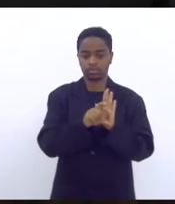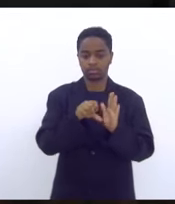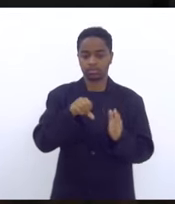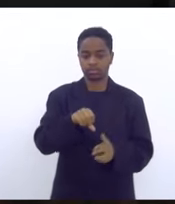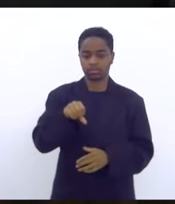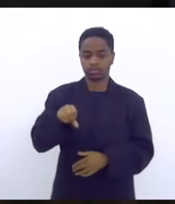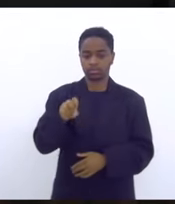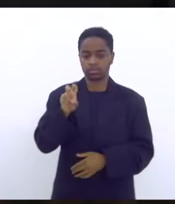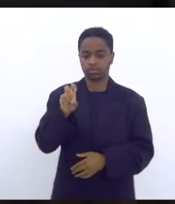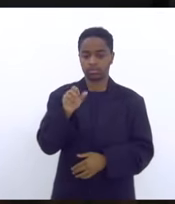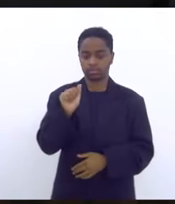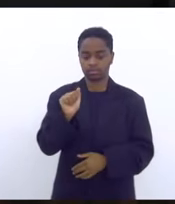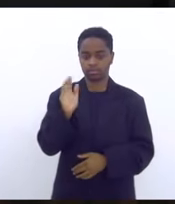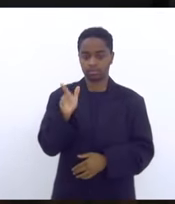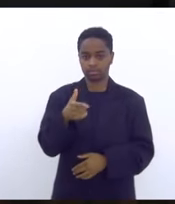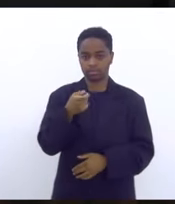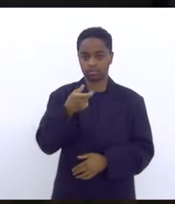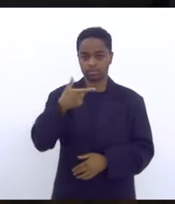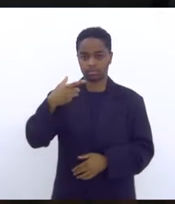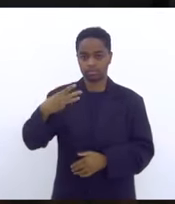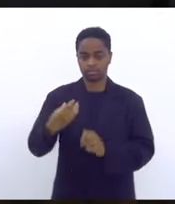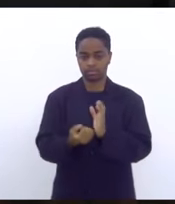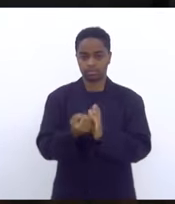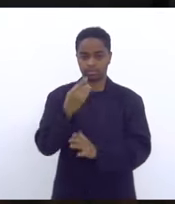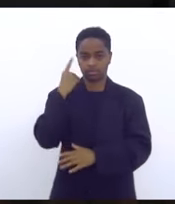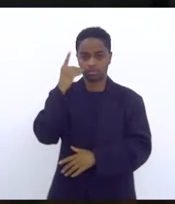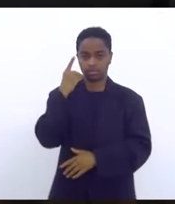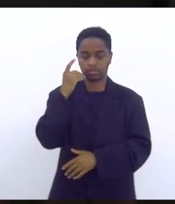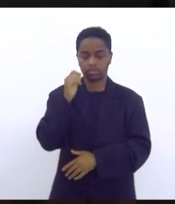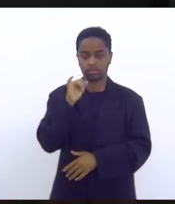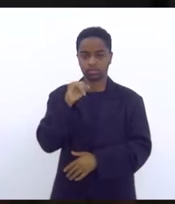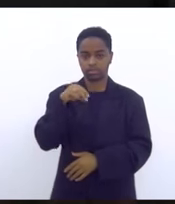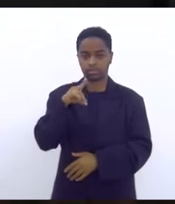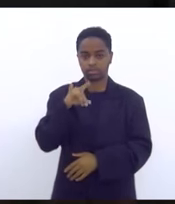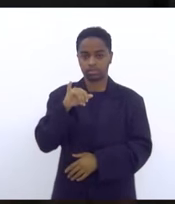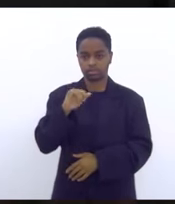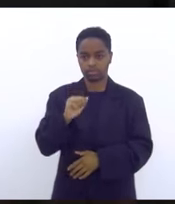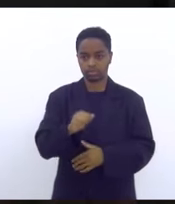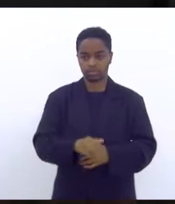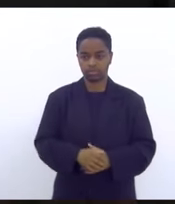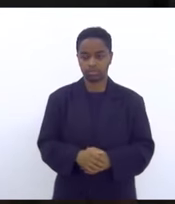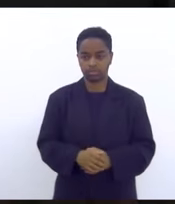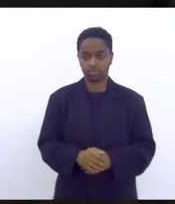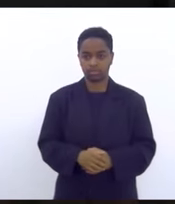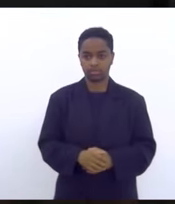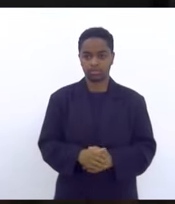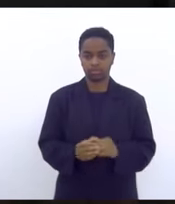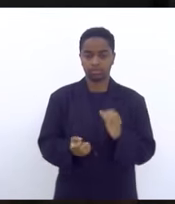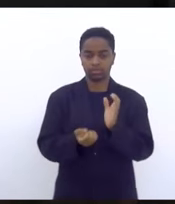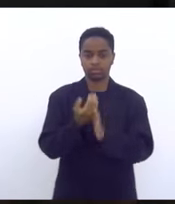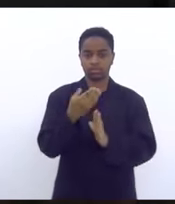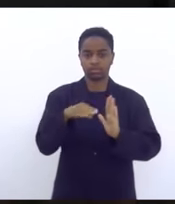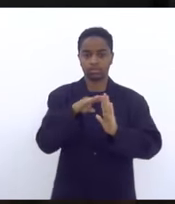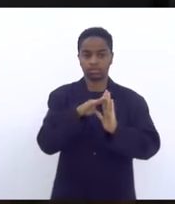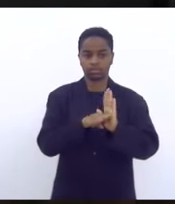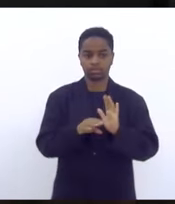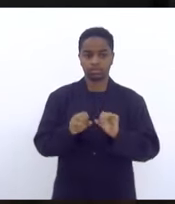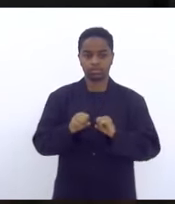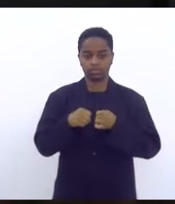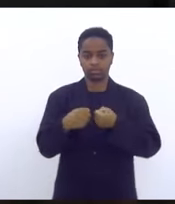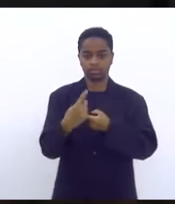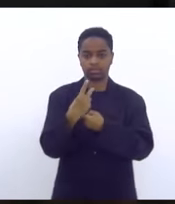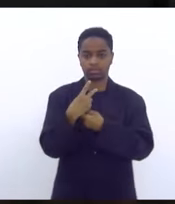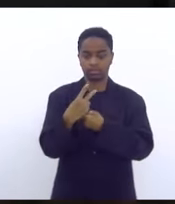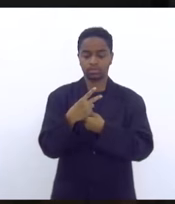número 995-A de 2023, de autoria da deputada Índia Armelau, que institui o programa de defesa pessoal